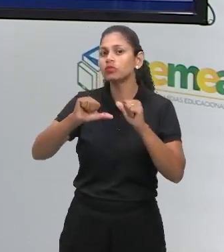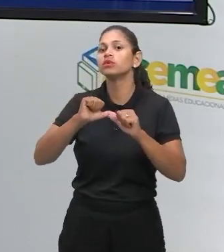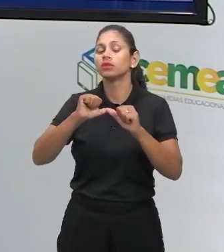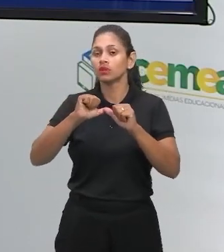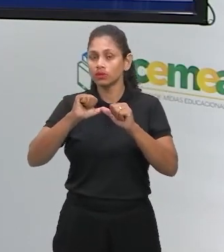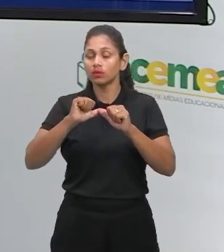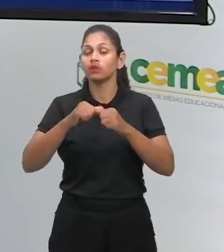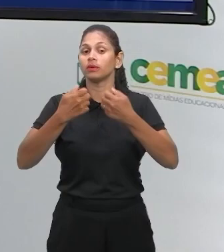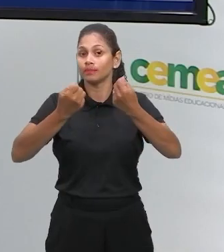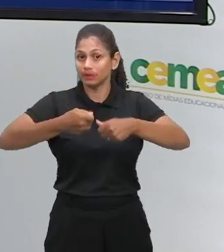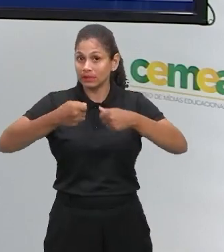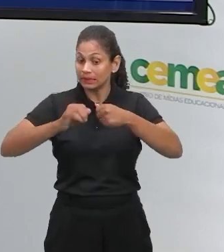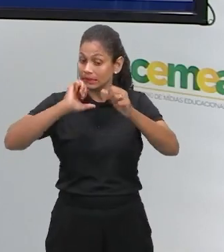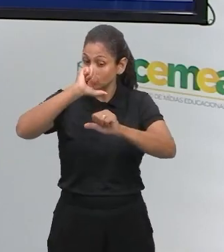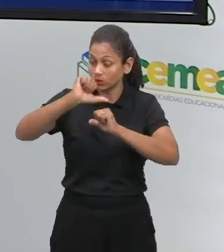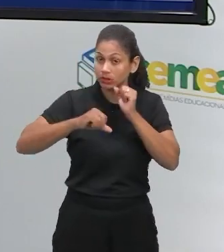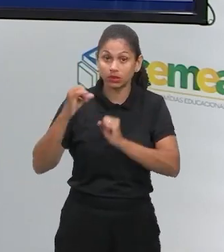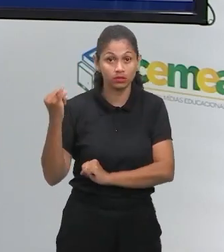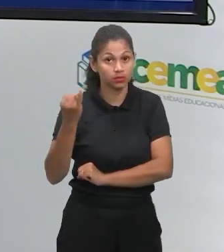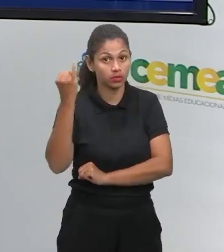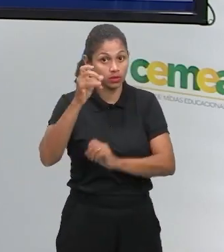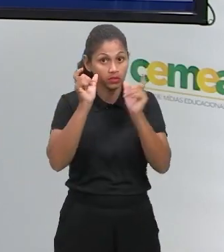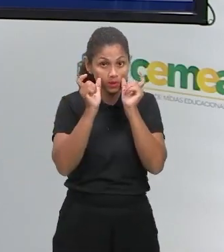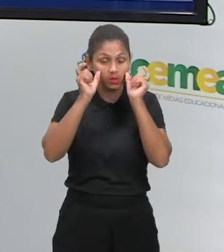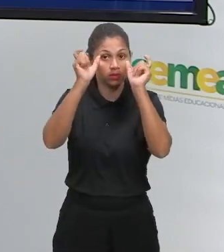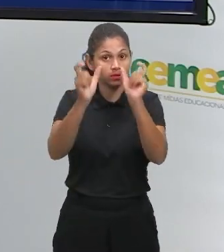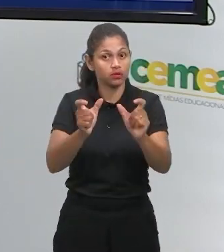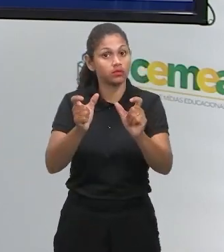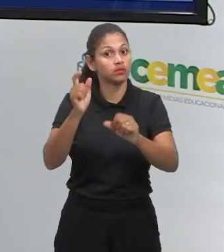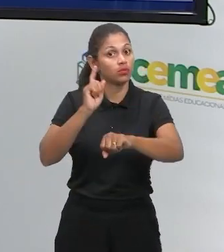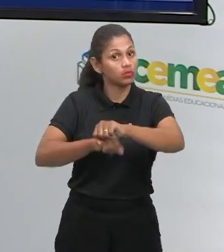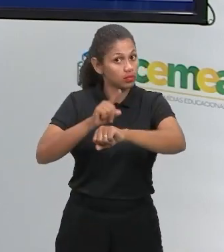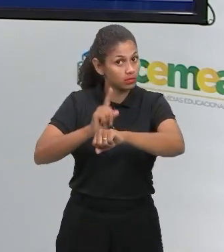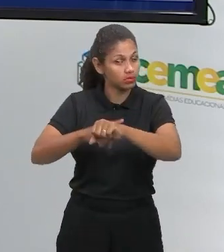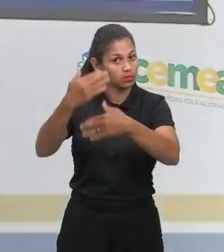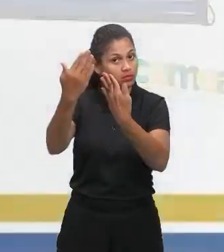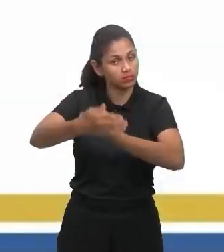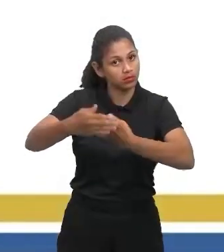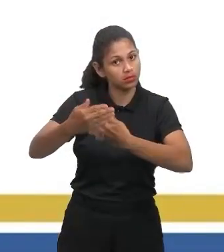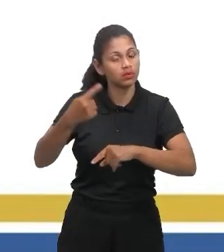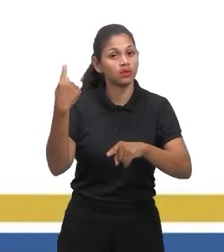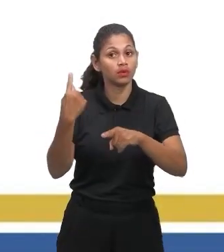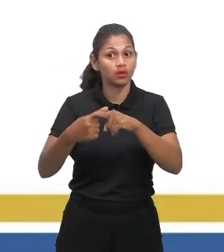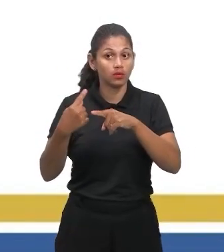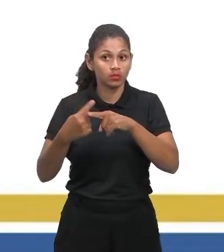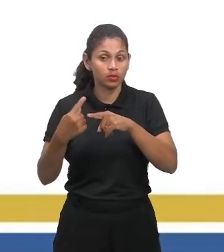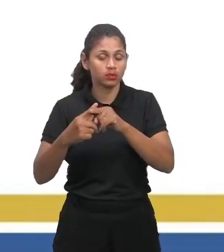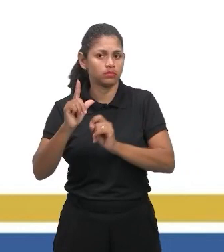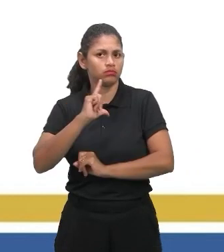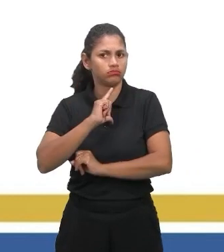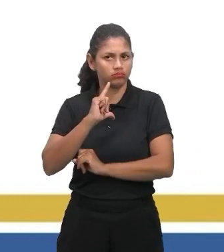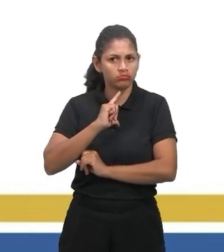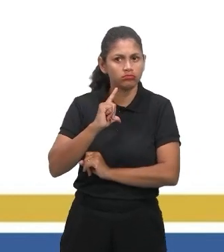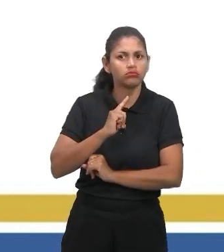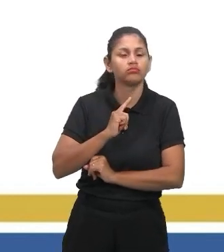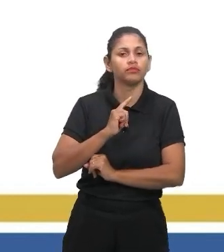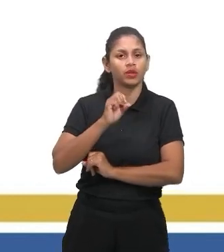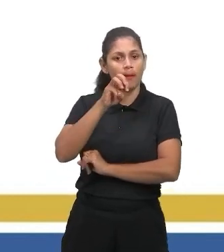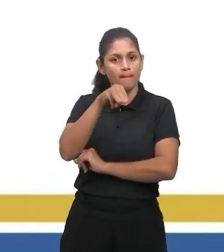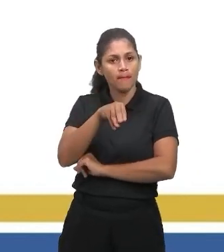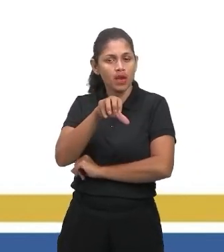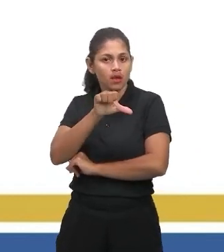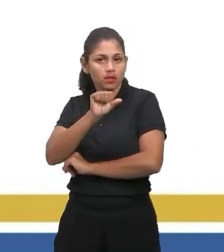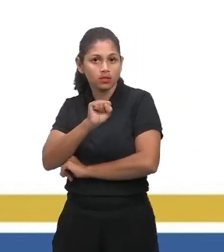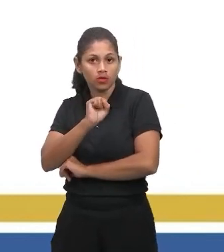uma conversão muito importante que você precisa ter atenção na hora da sua prova. Então, trazendo para cá, se eu tenho algo que está em metros por segundo e